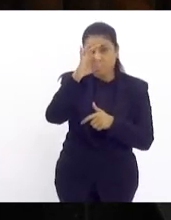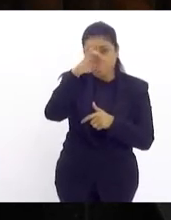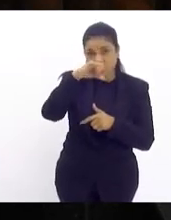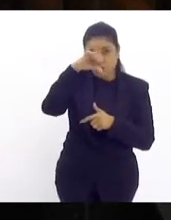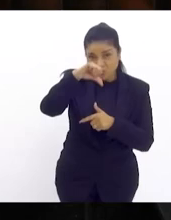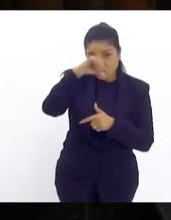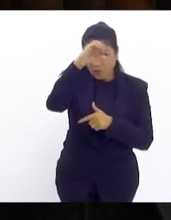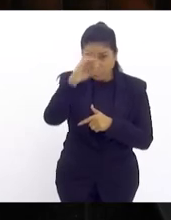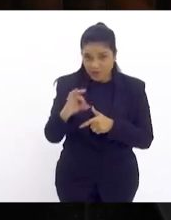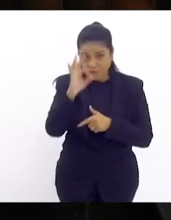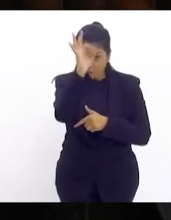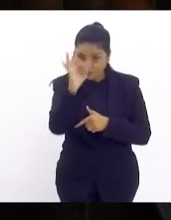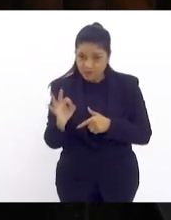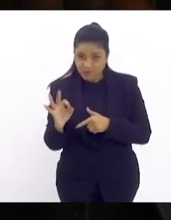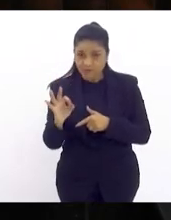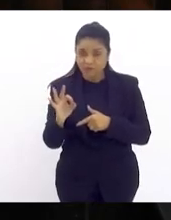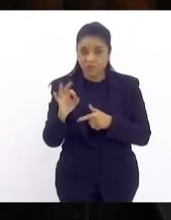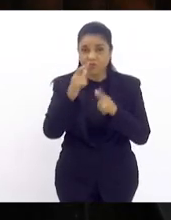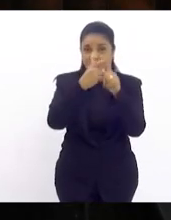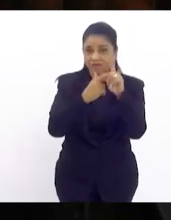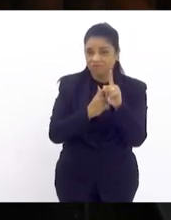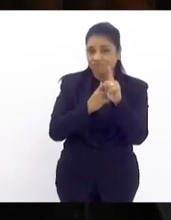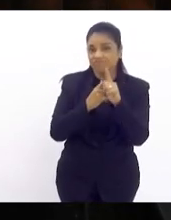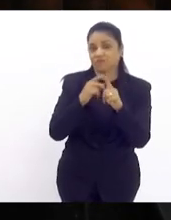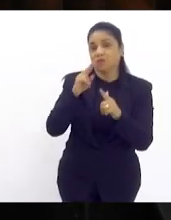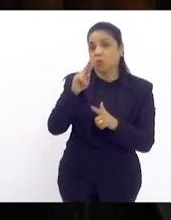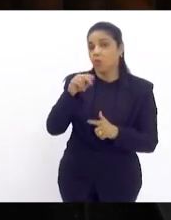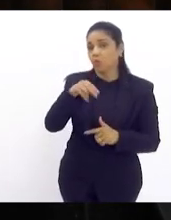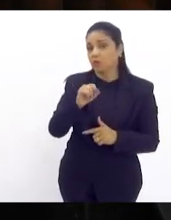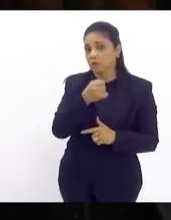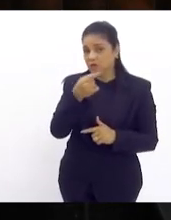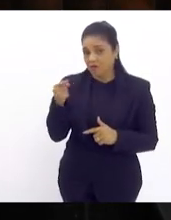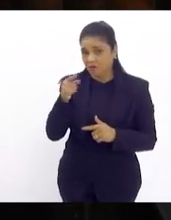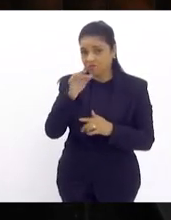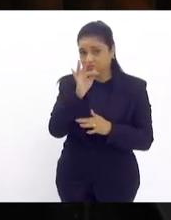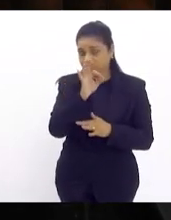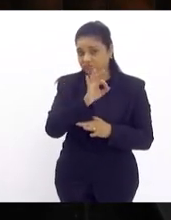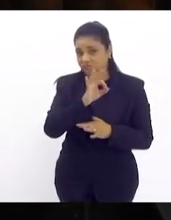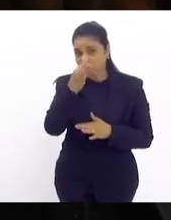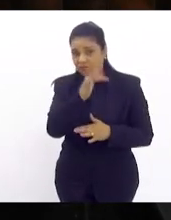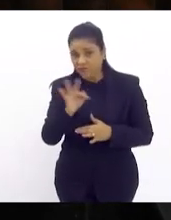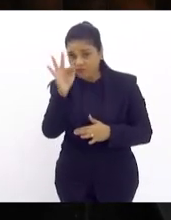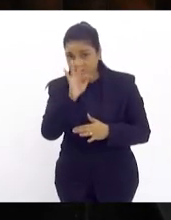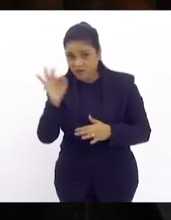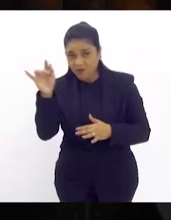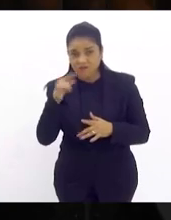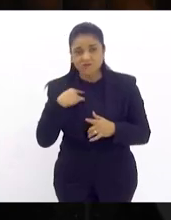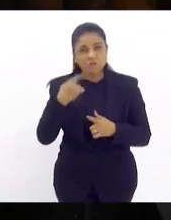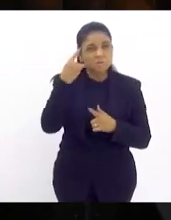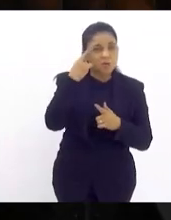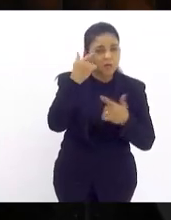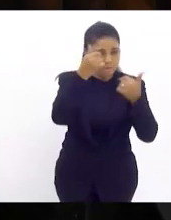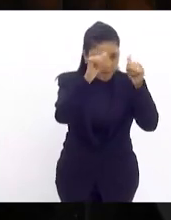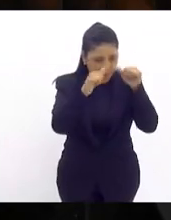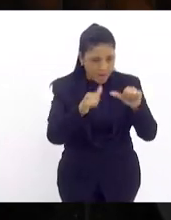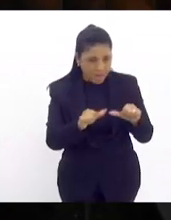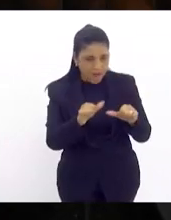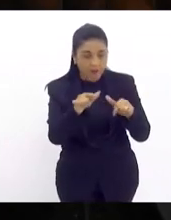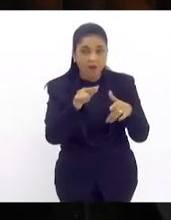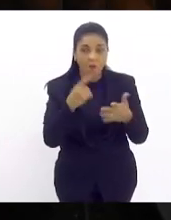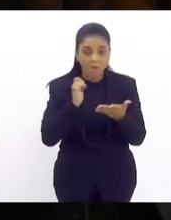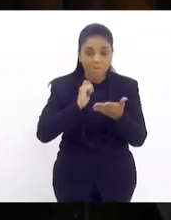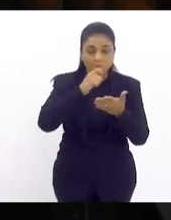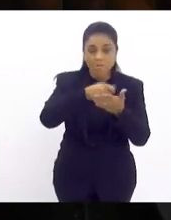dos Estados com a união e esperado que seja porque essa análise a capacidade de pagamento é nos Estados